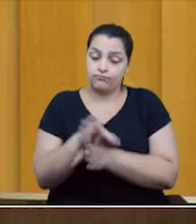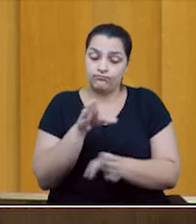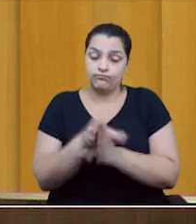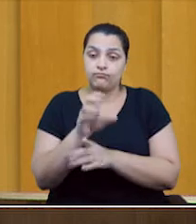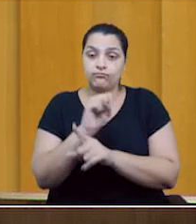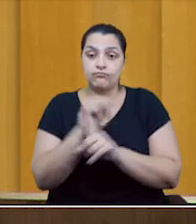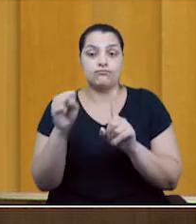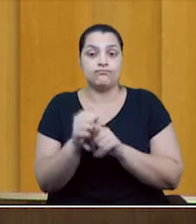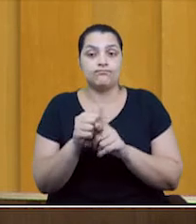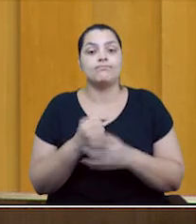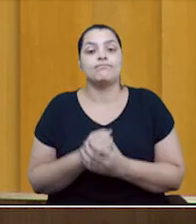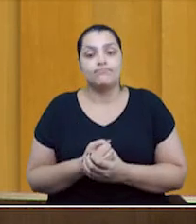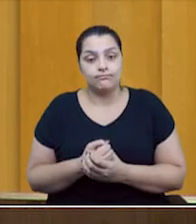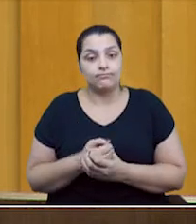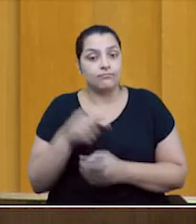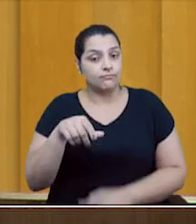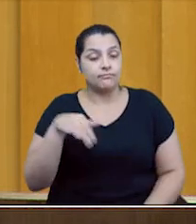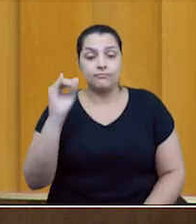parte mais importante para os setores